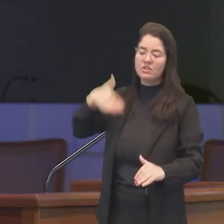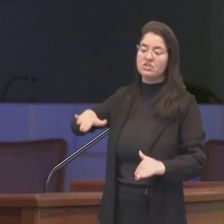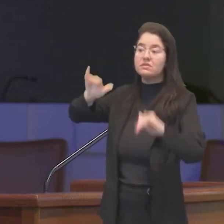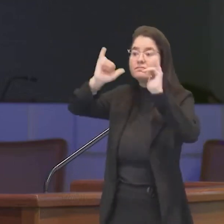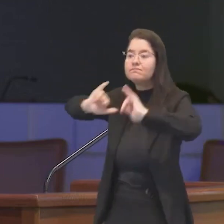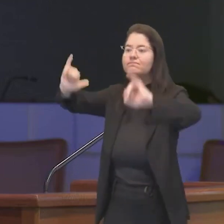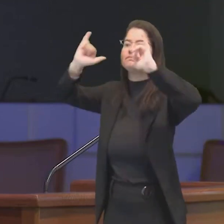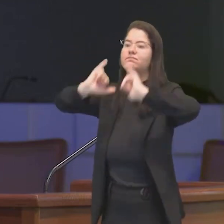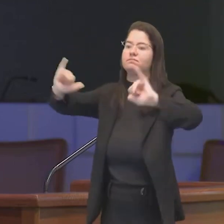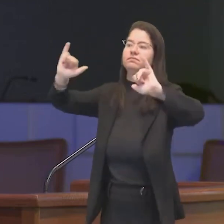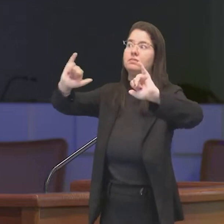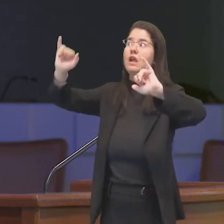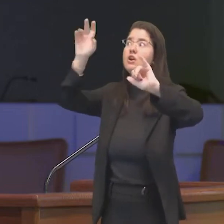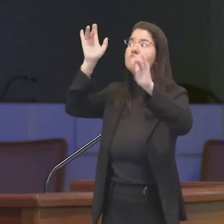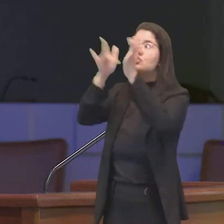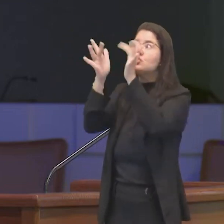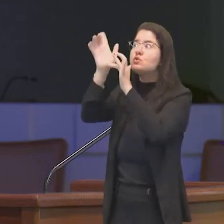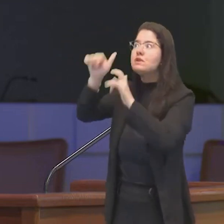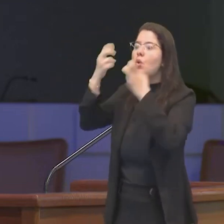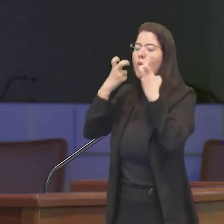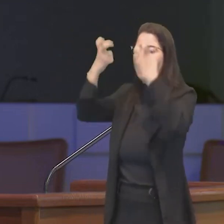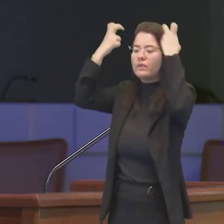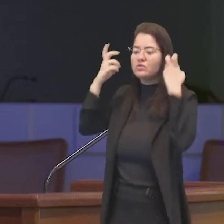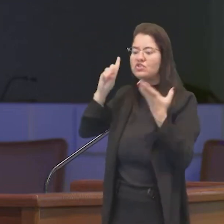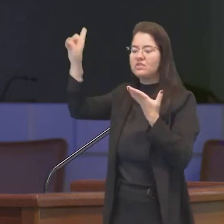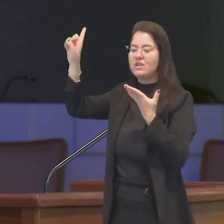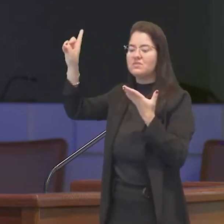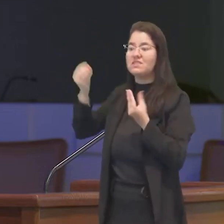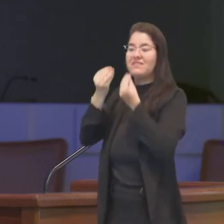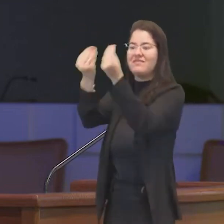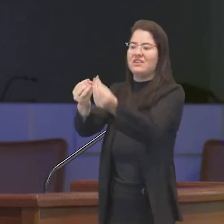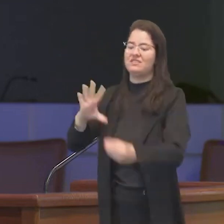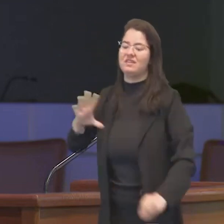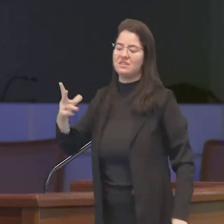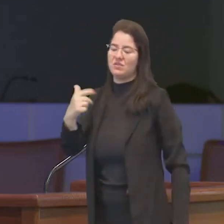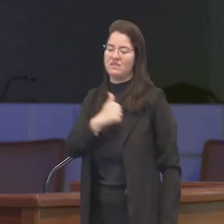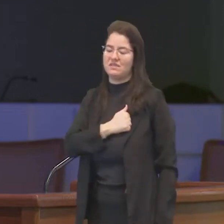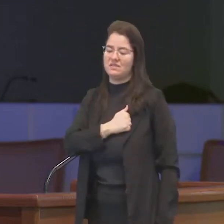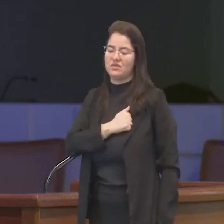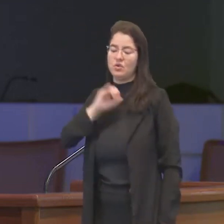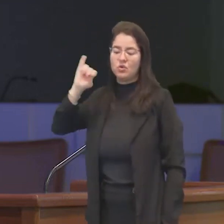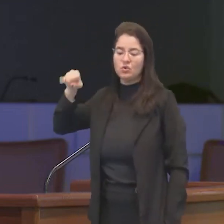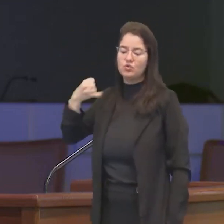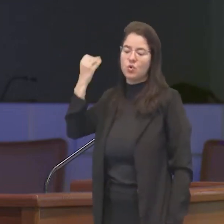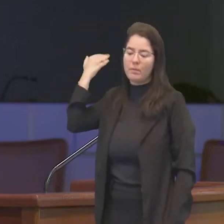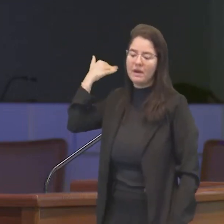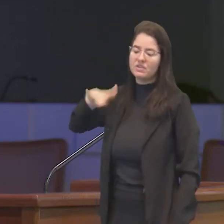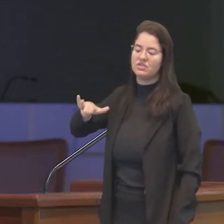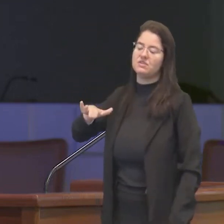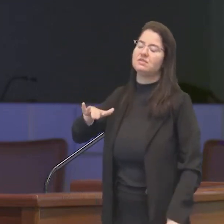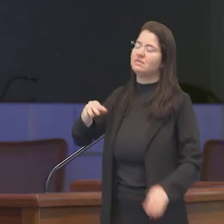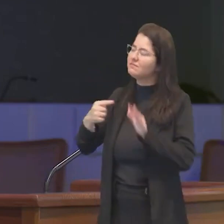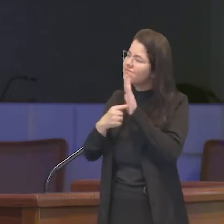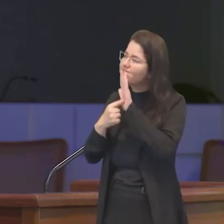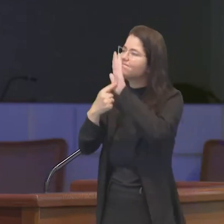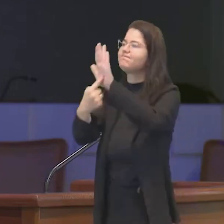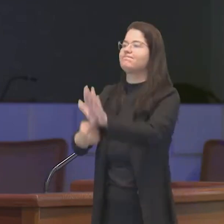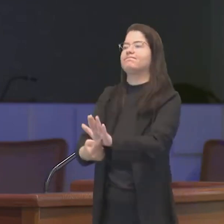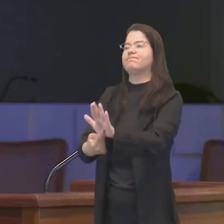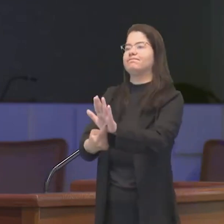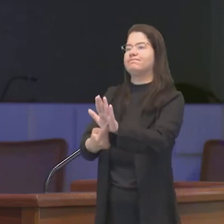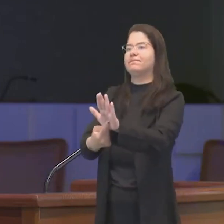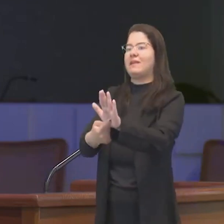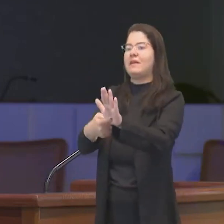eis o Cordeiro de Deus. Olha a salvação, olha o evangelista João Batista falando de Jesus: ele é o Cordeiro que tira o pecado do